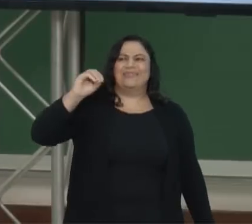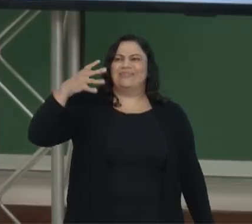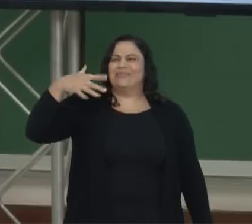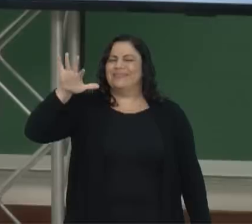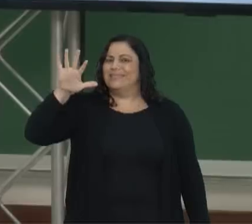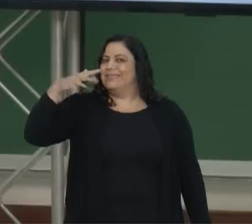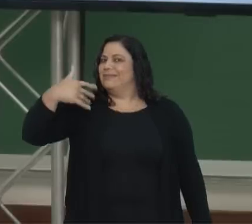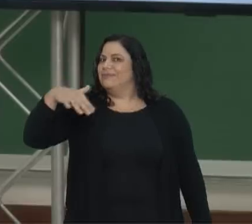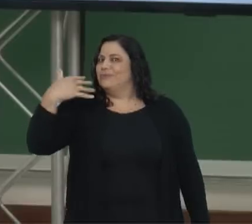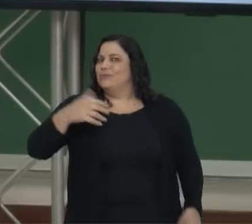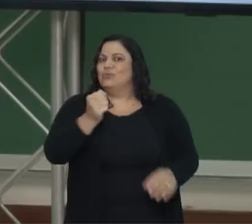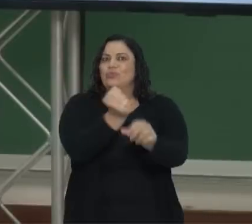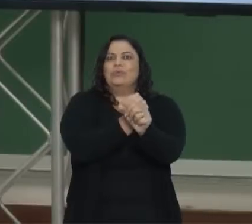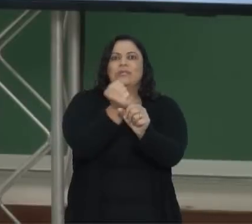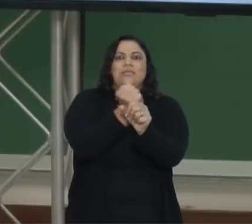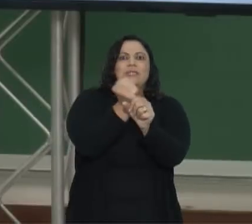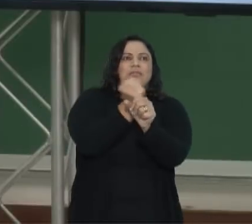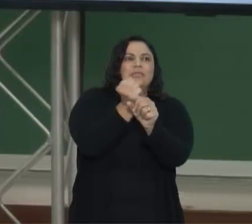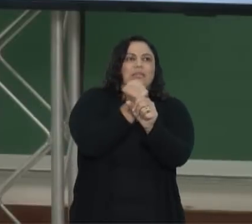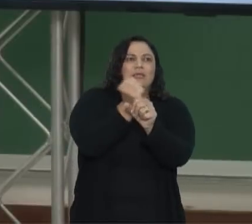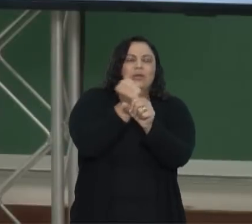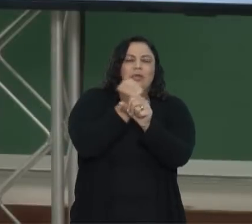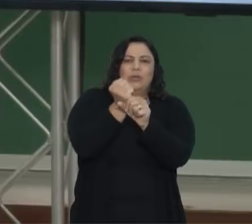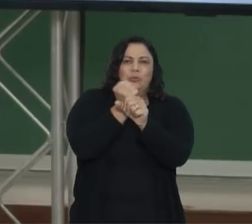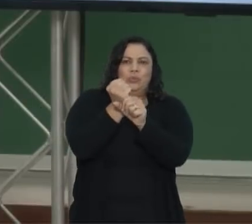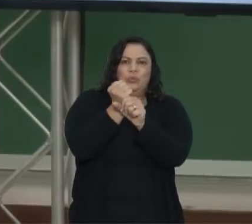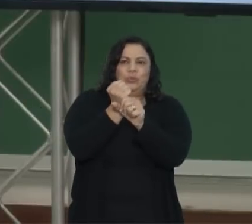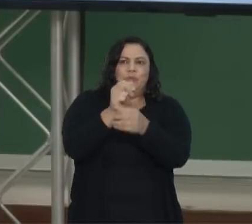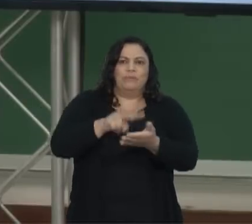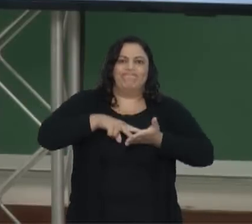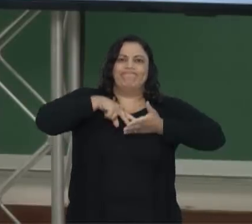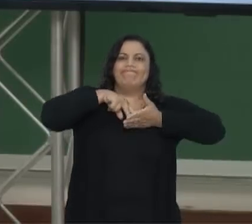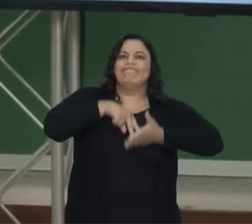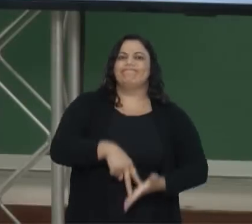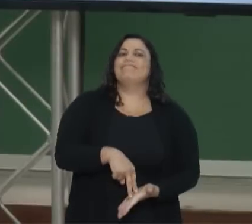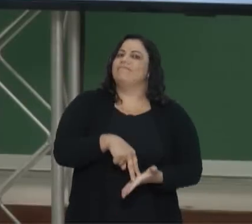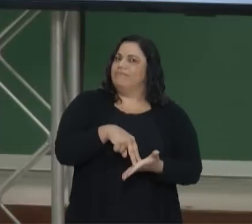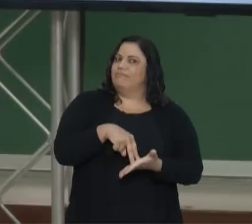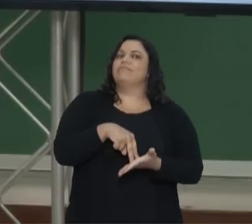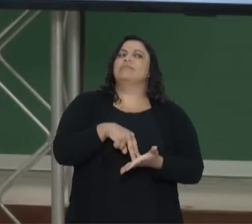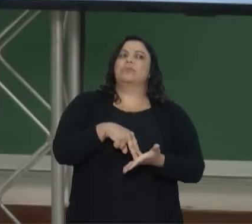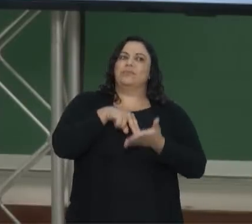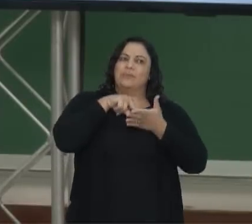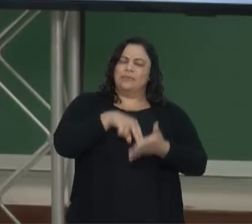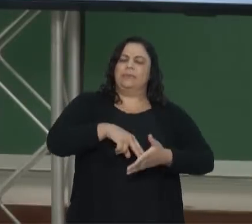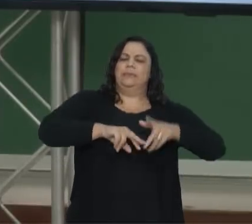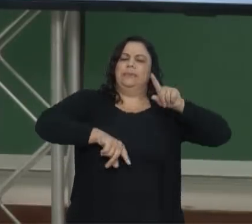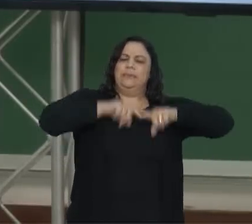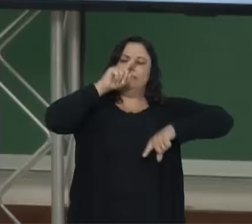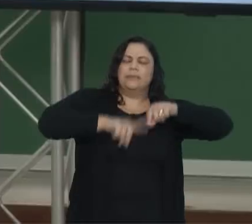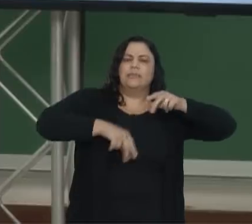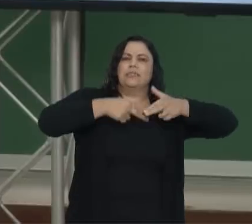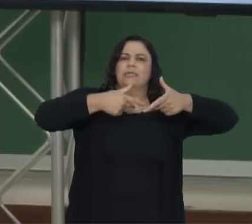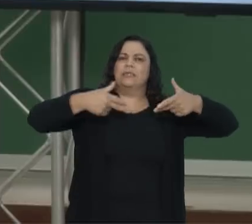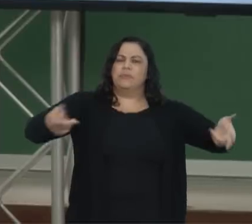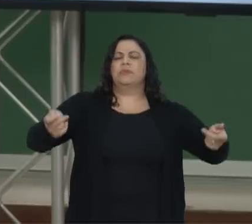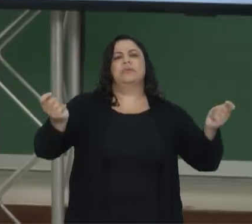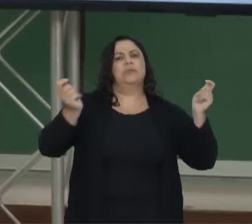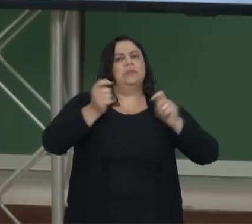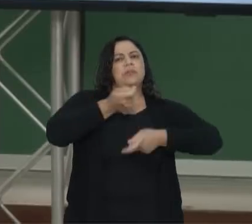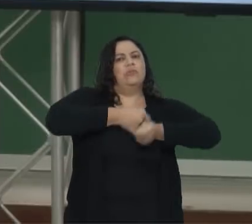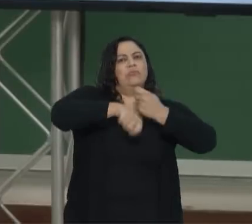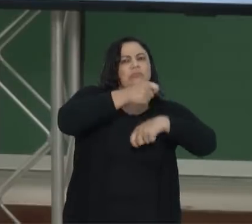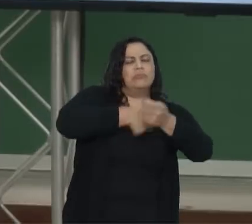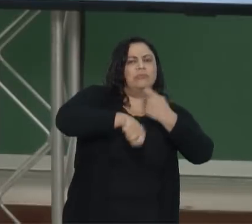ela sustentou, por isso a palavrinha ali, sustentáculo, que sustentou a produção econômica,